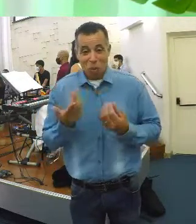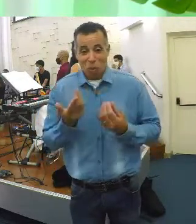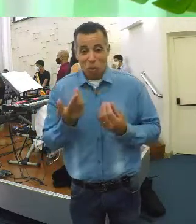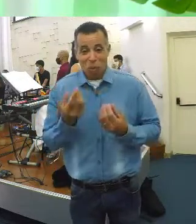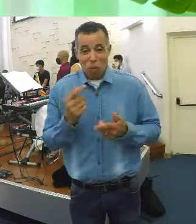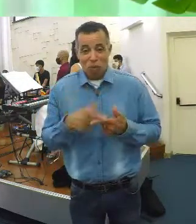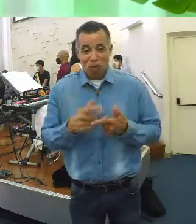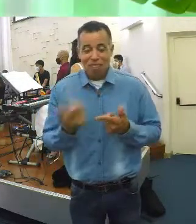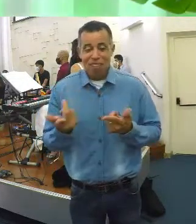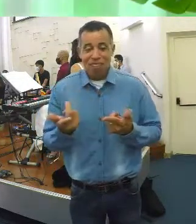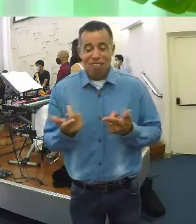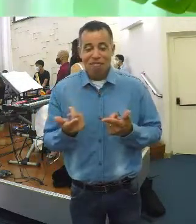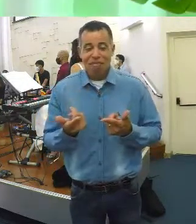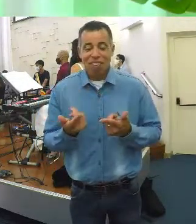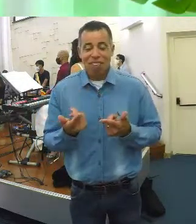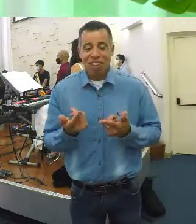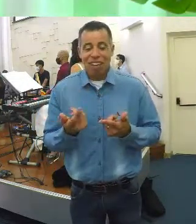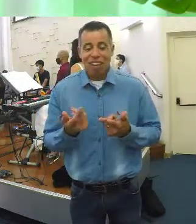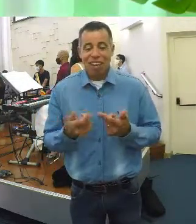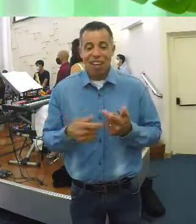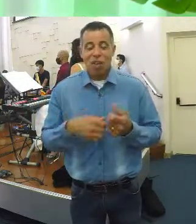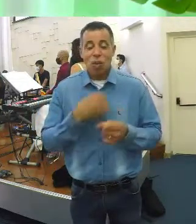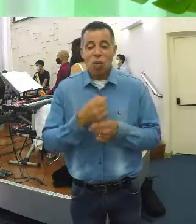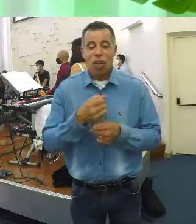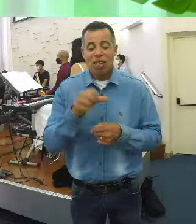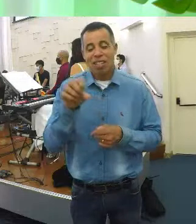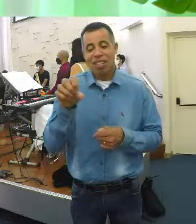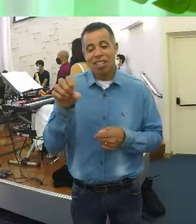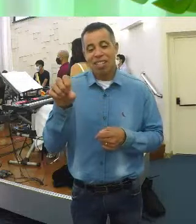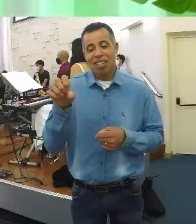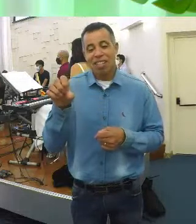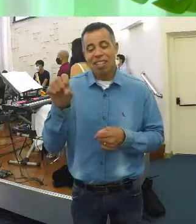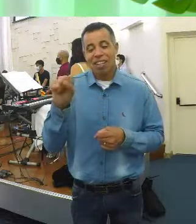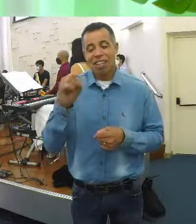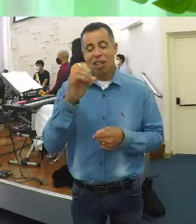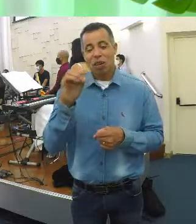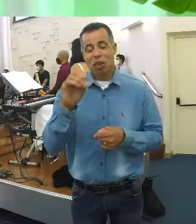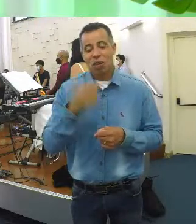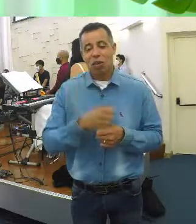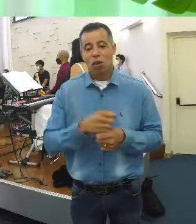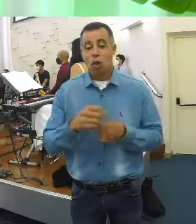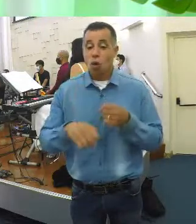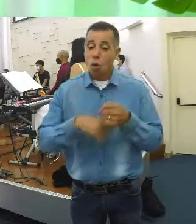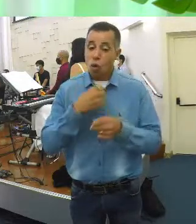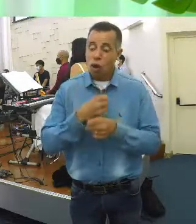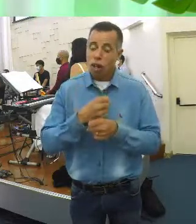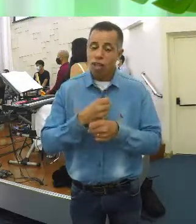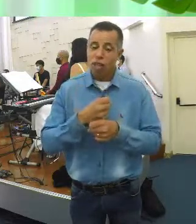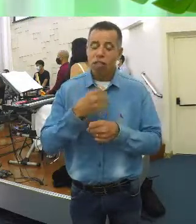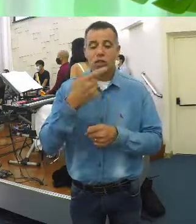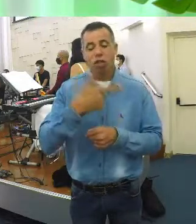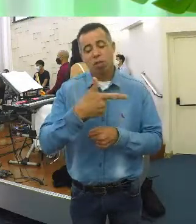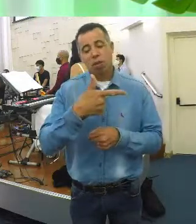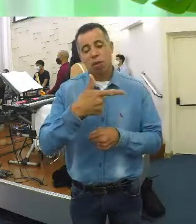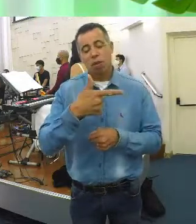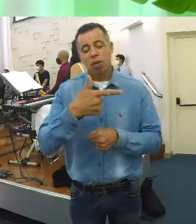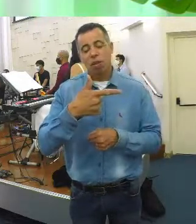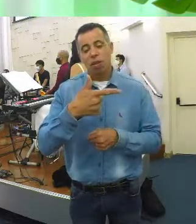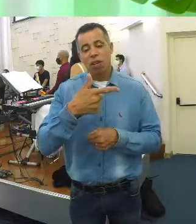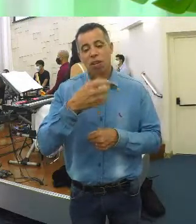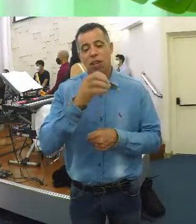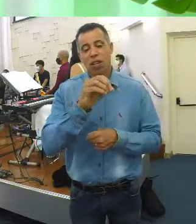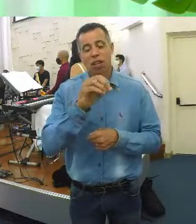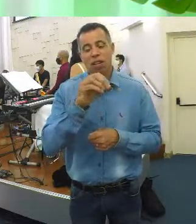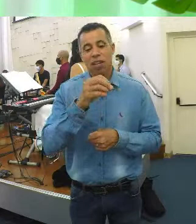que a década em que eu nasci, década perdida, eu não vejo assim. O ano de 2021, para quem confia em Deus, não foi um ano perdido, ano